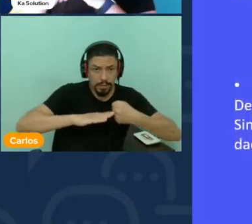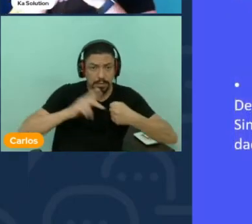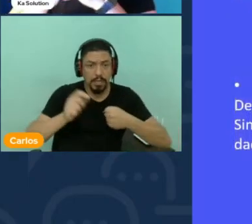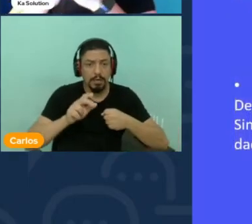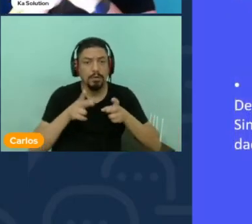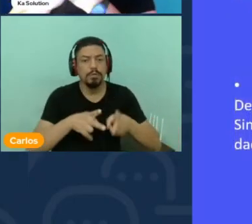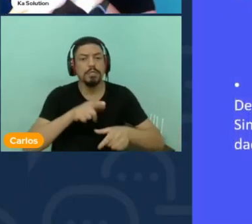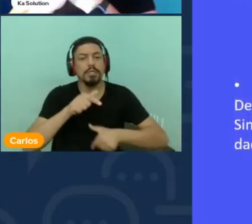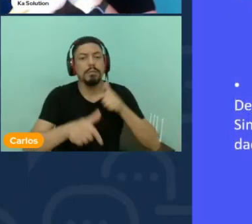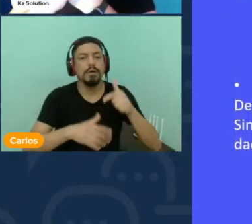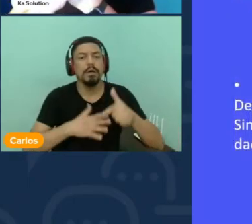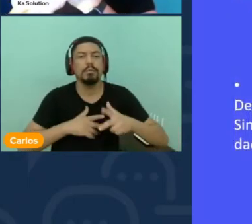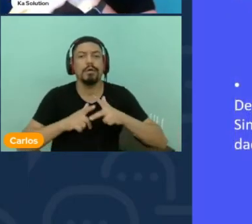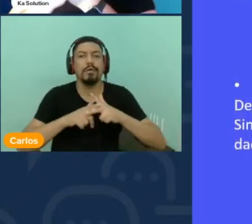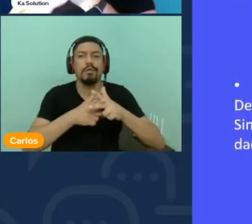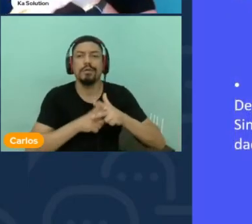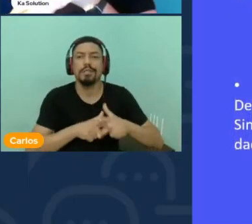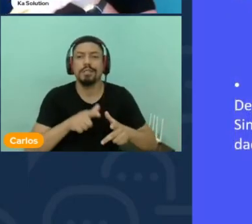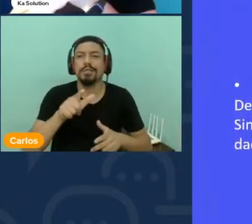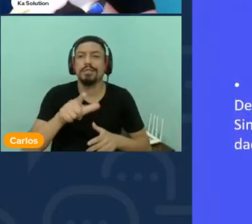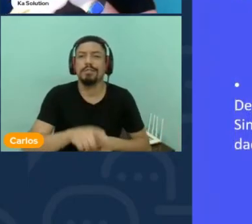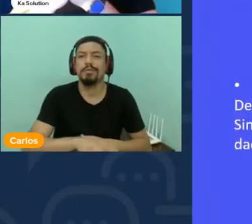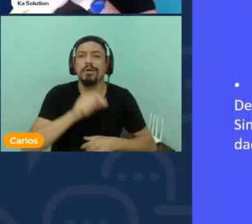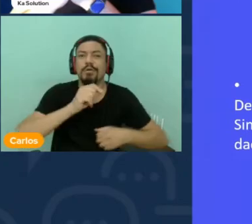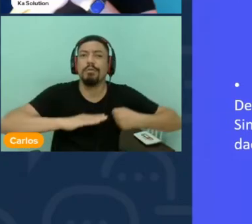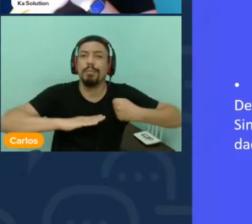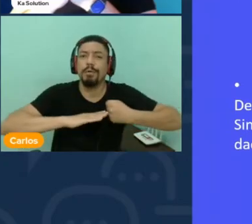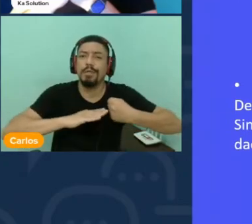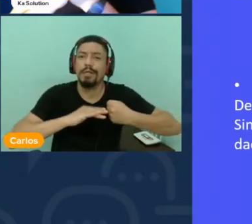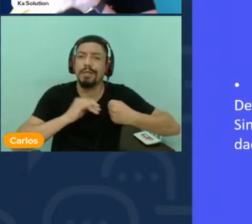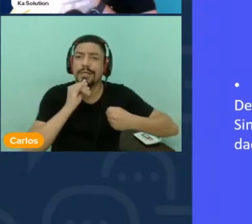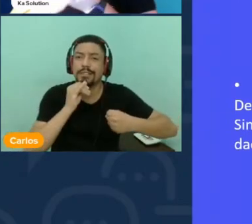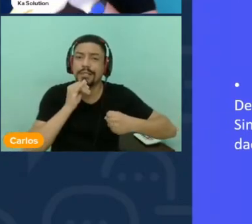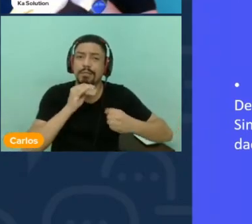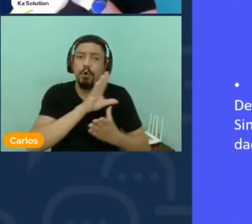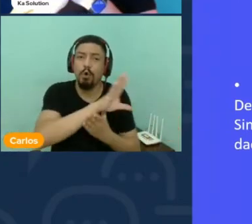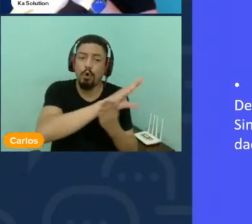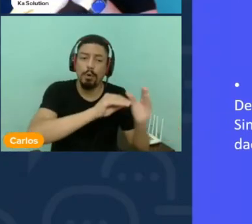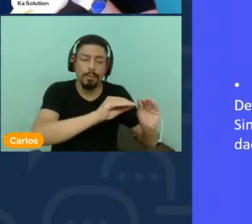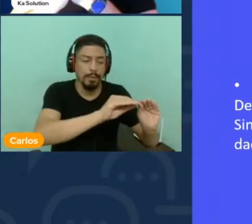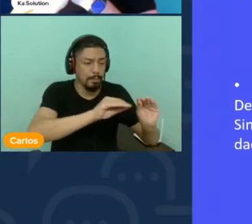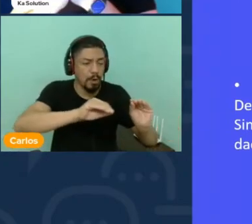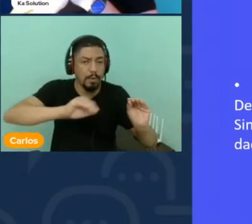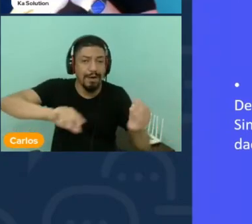configuração e eu posso dizer que eu quero um banco de dados, por exemplo, multi-AZ.